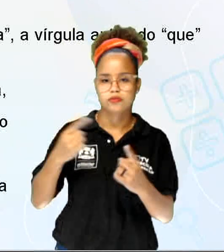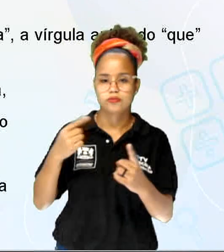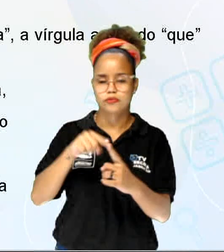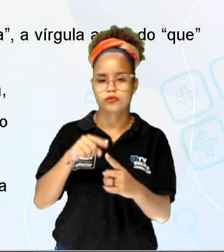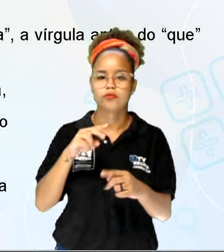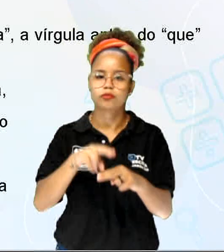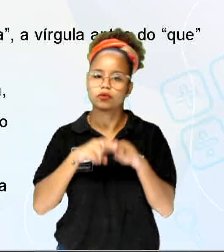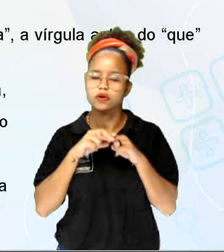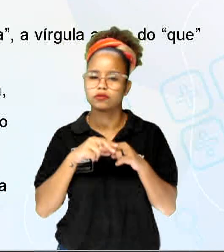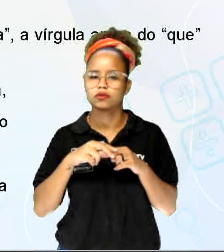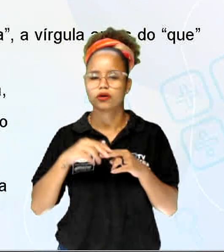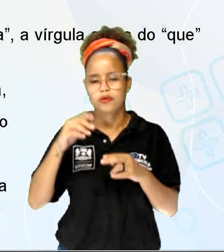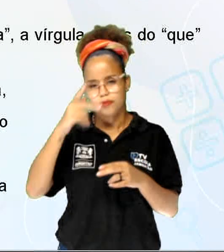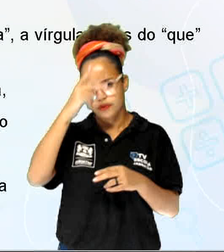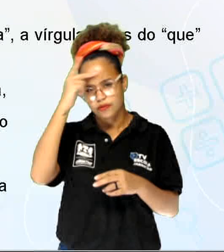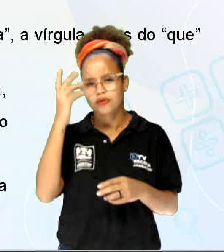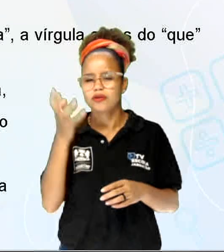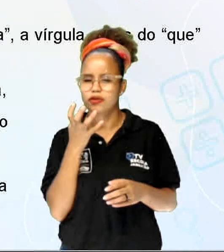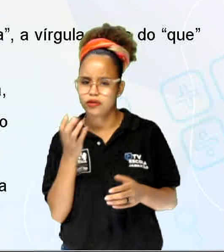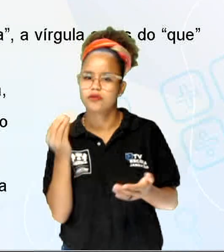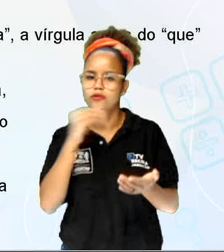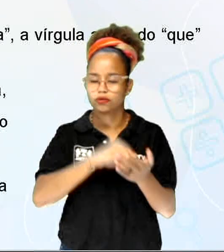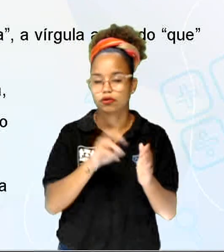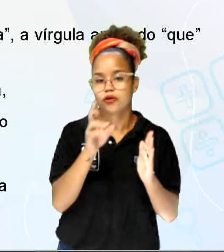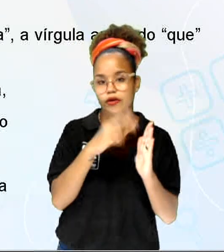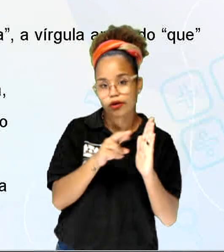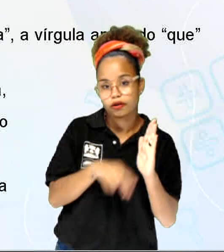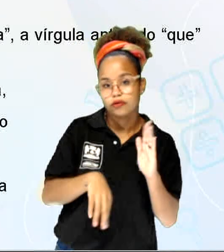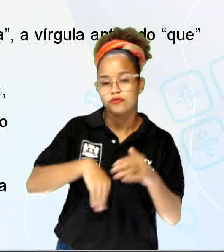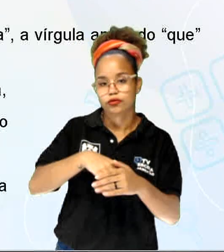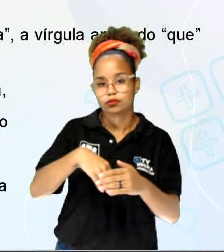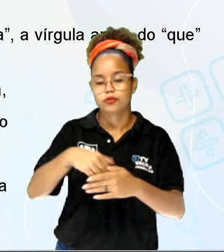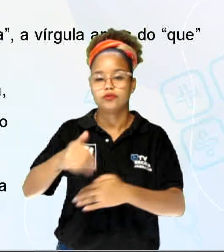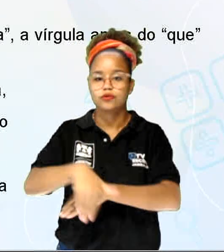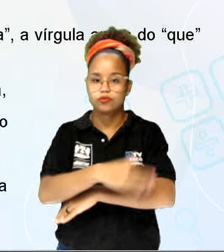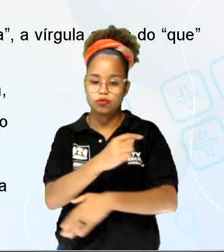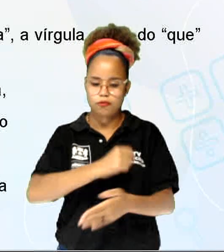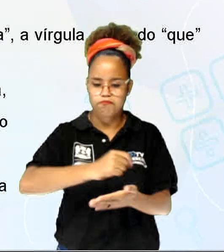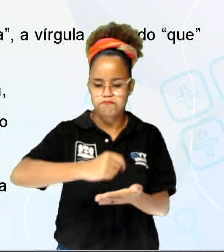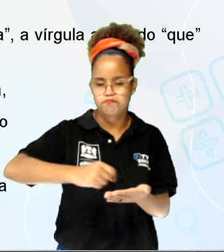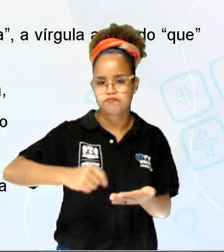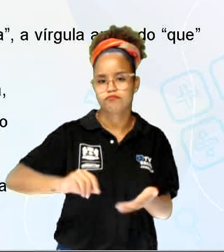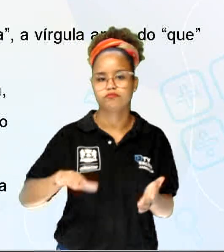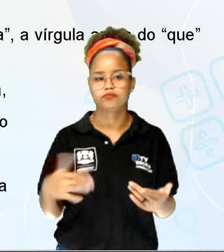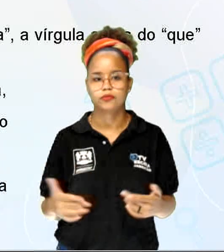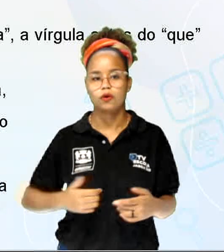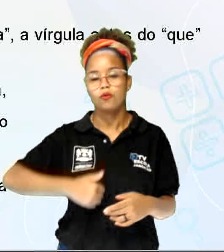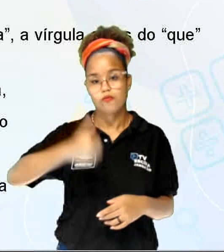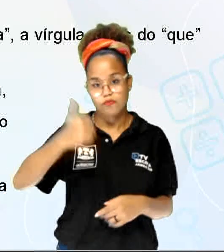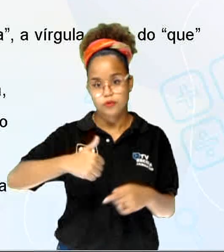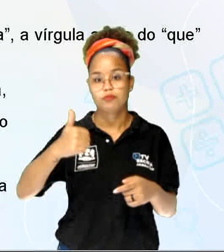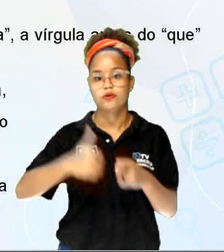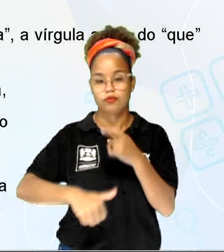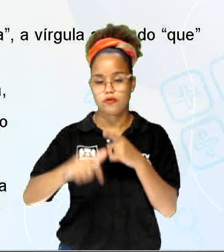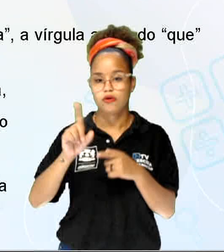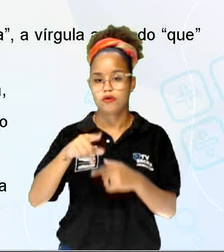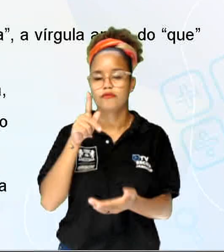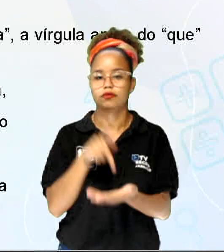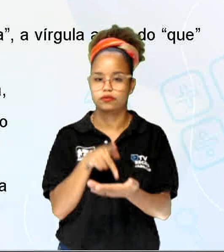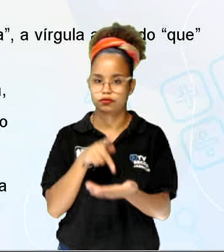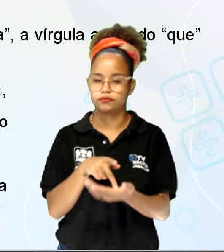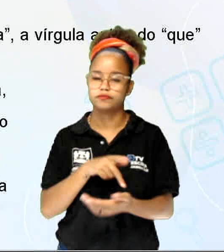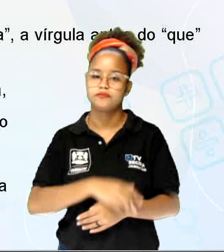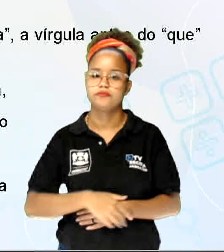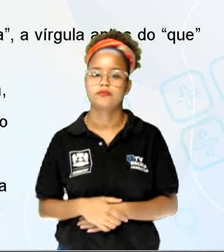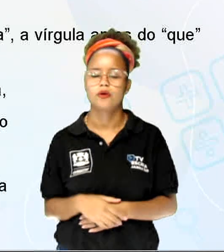alguém tentaria colocar as regras do futebol de rua no papel. Então esse item 1 ele é verdadeiro. O item 1 é